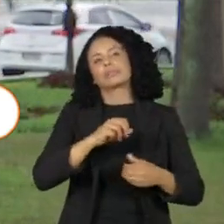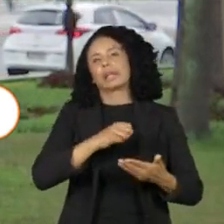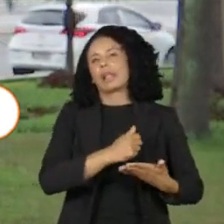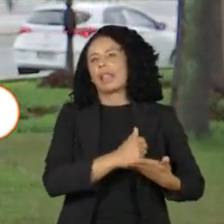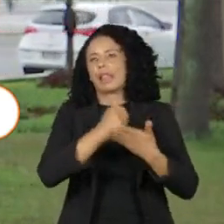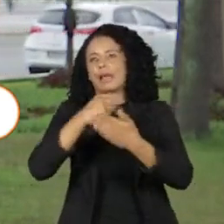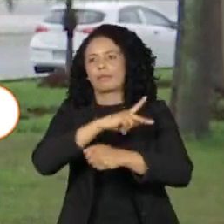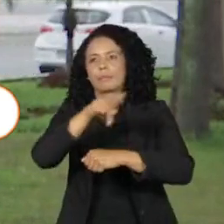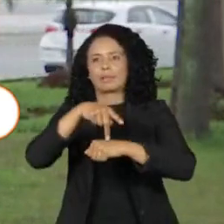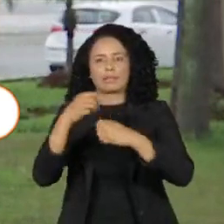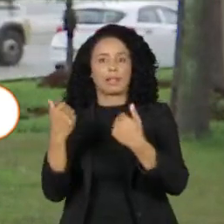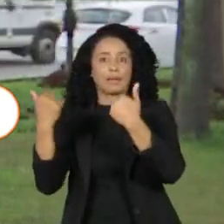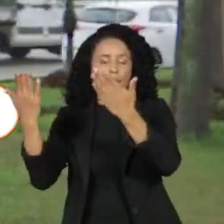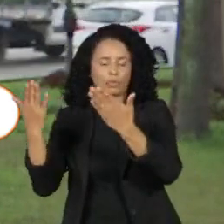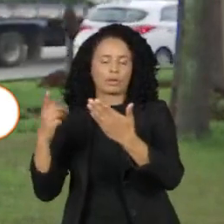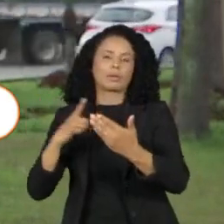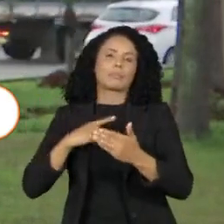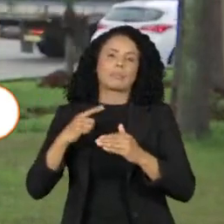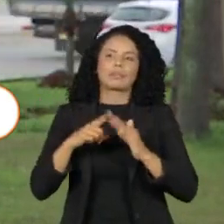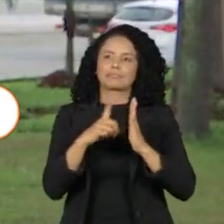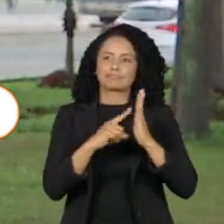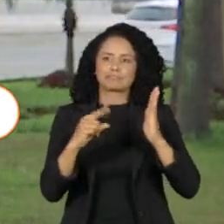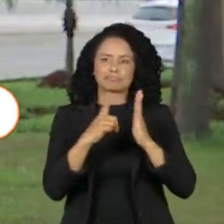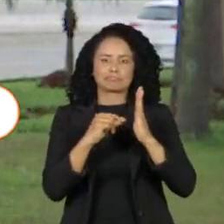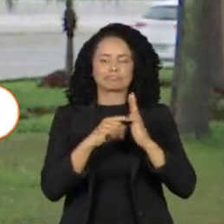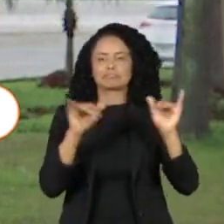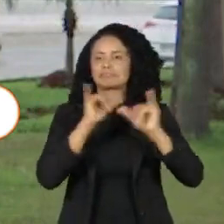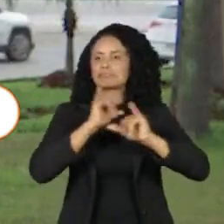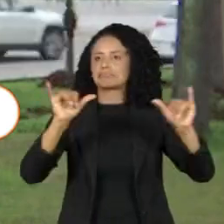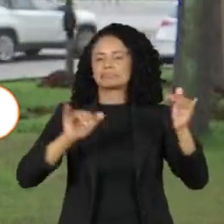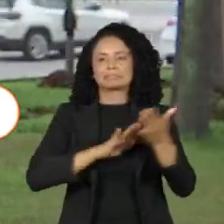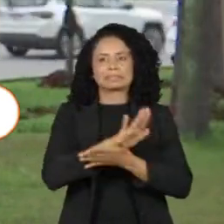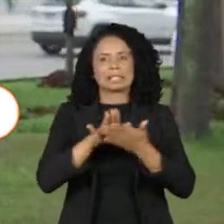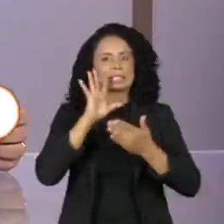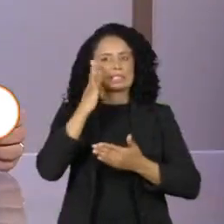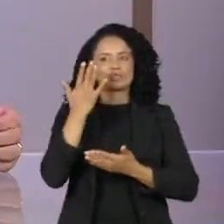O Palácio do Planalto ainda não se manifestou sobre esse assunto. É com você, Edu.